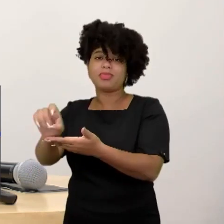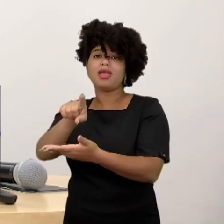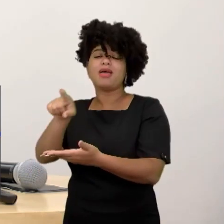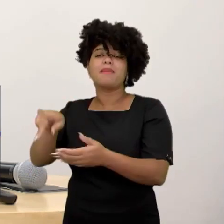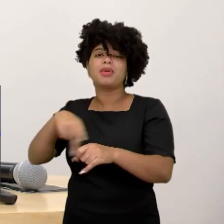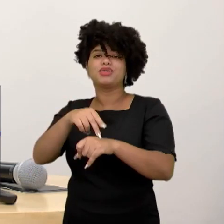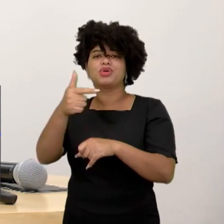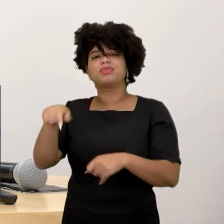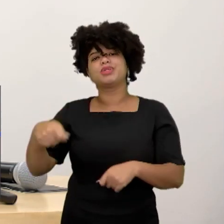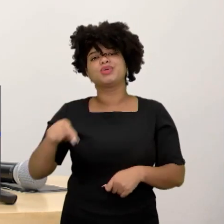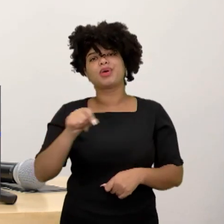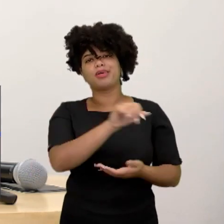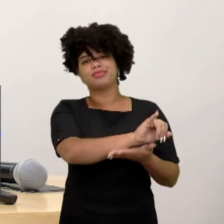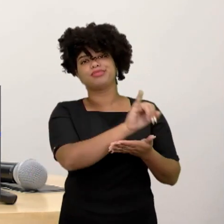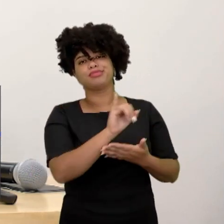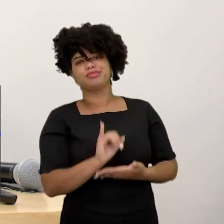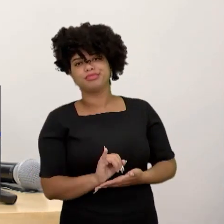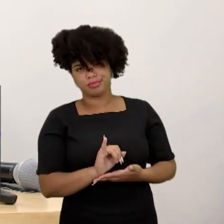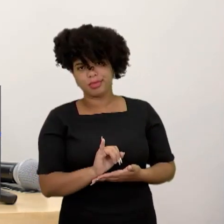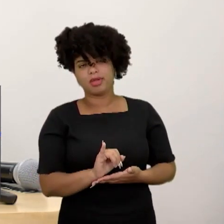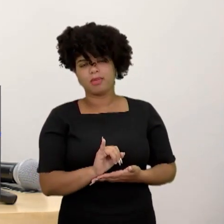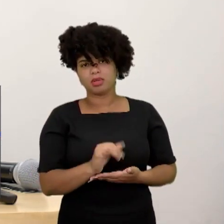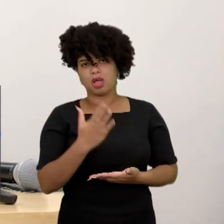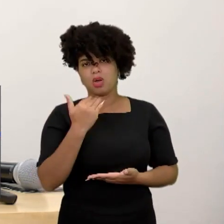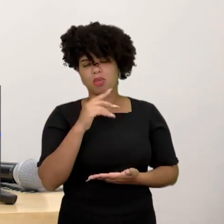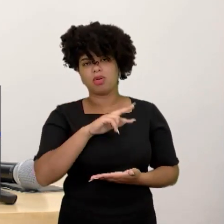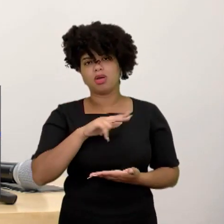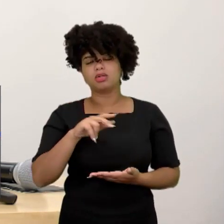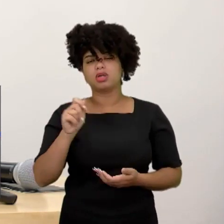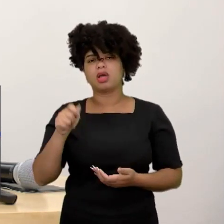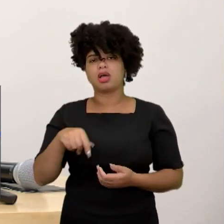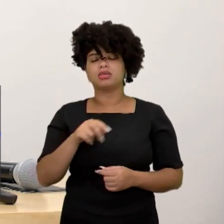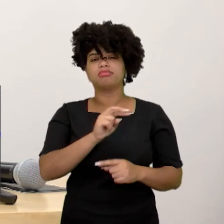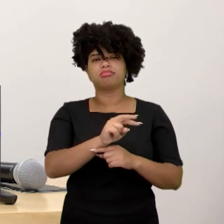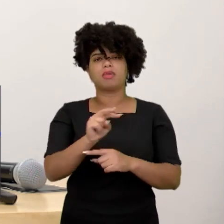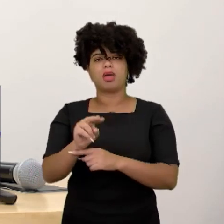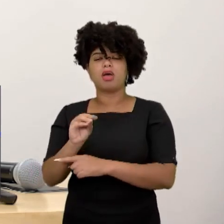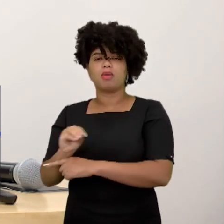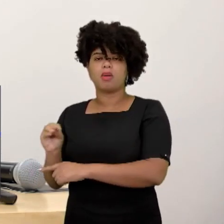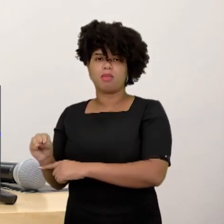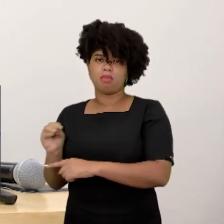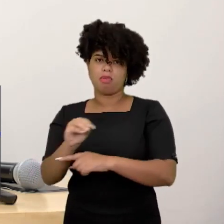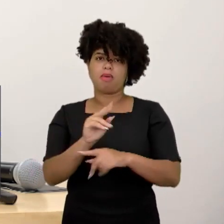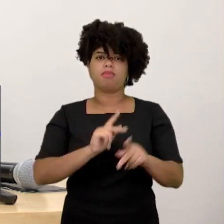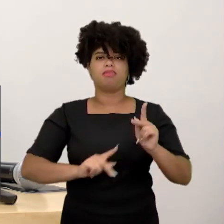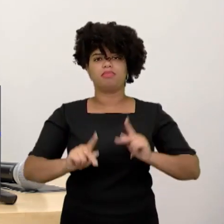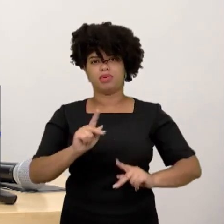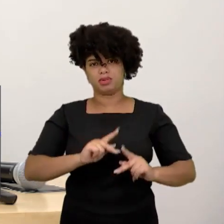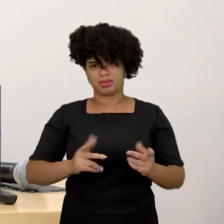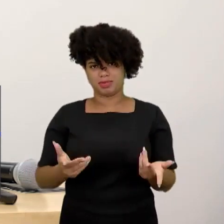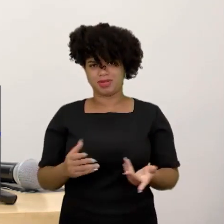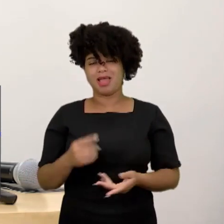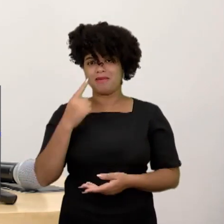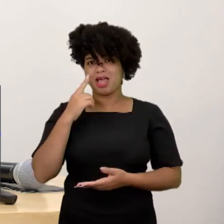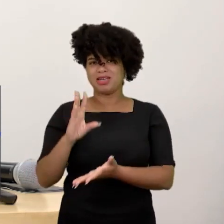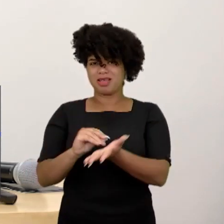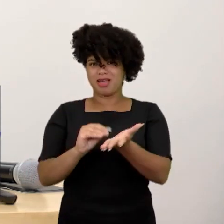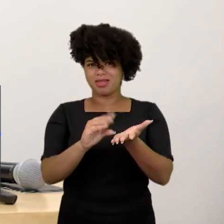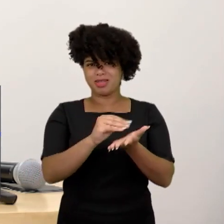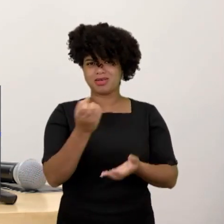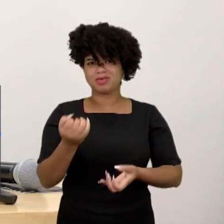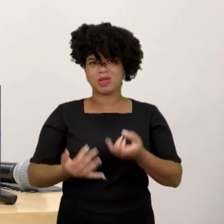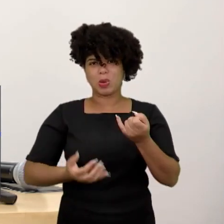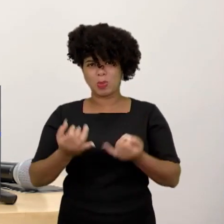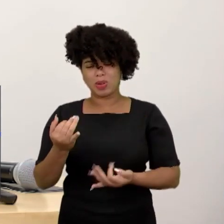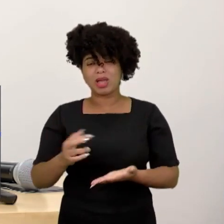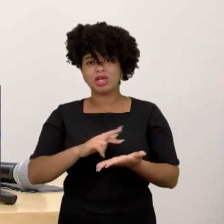importar produtos alimentícios, né, para sustentar aí a sua população. Então, quando a gente vê esses dados, né, tanto o desperdício de